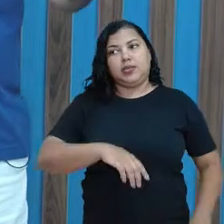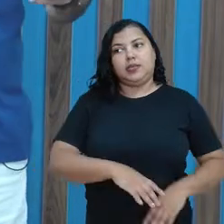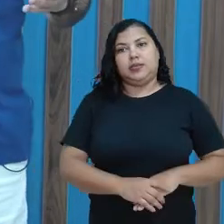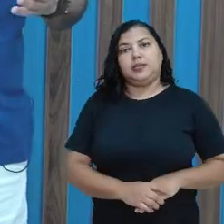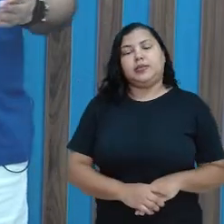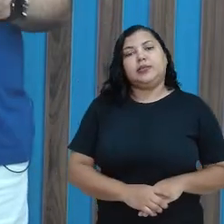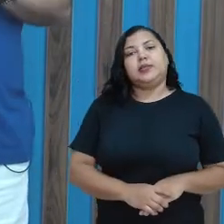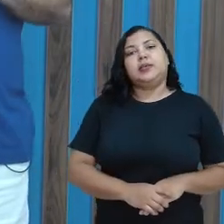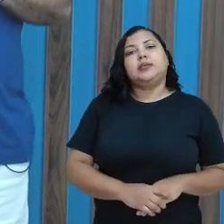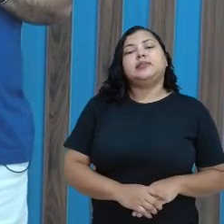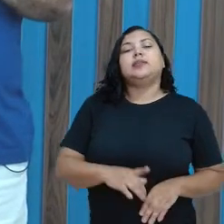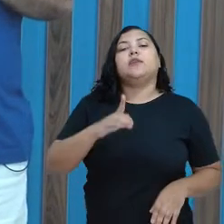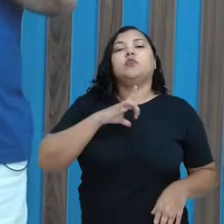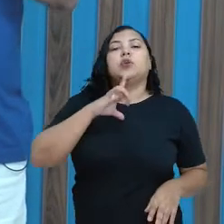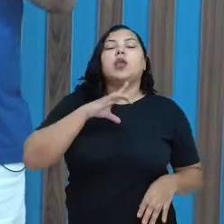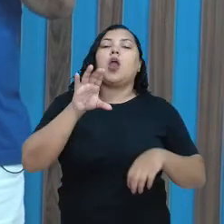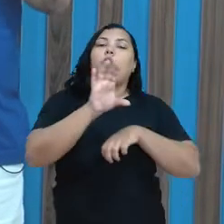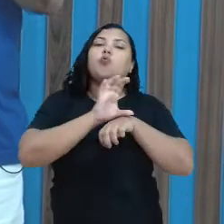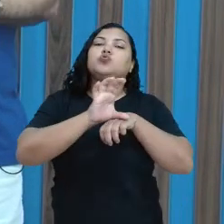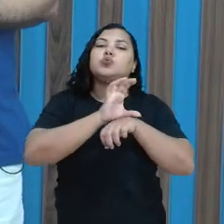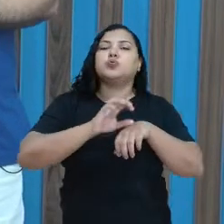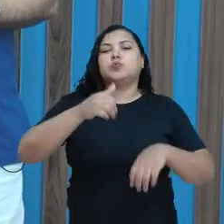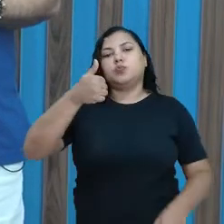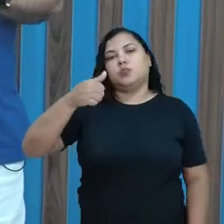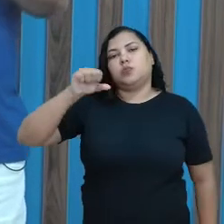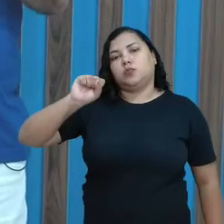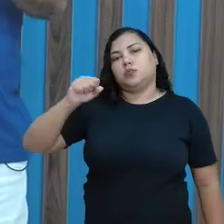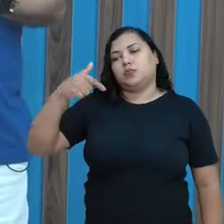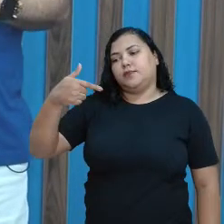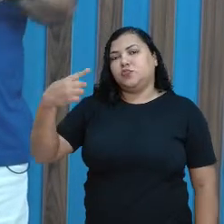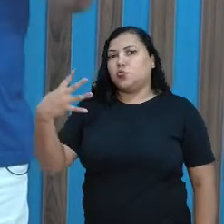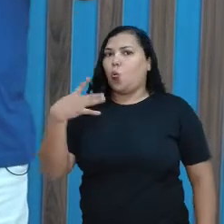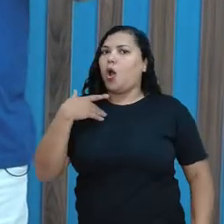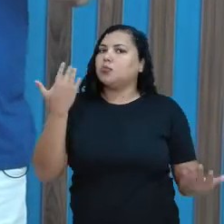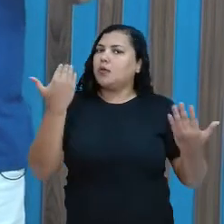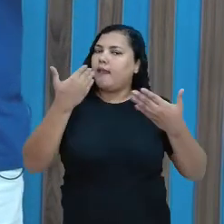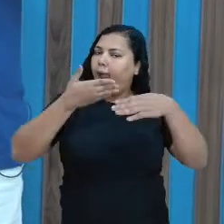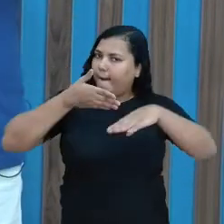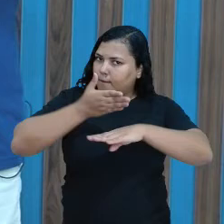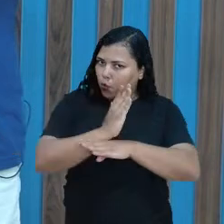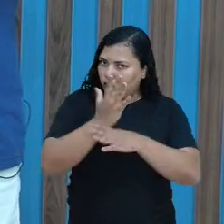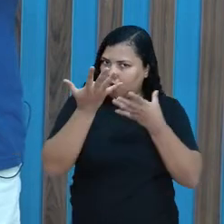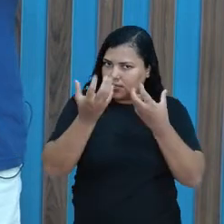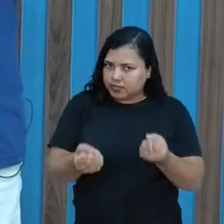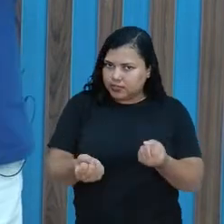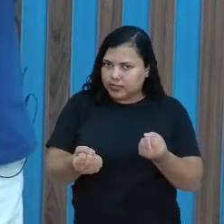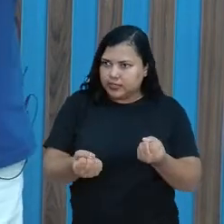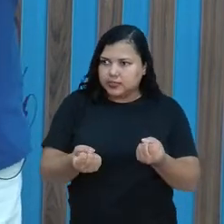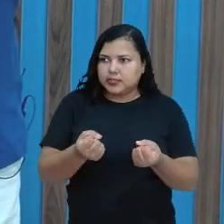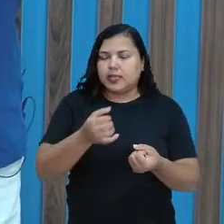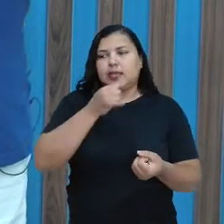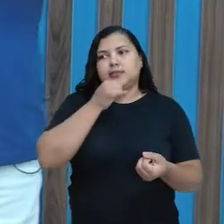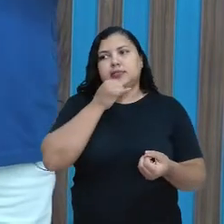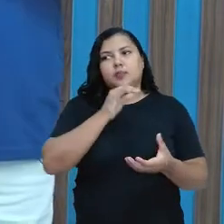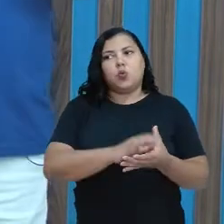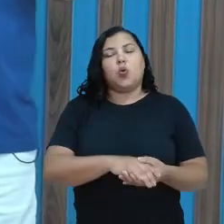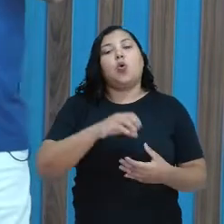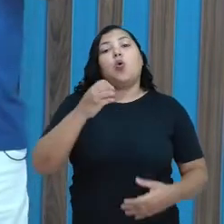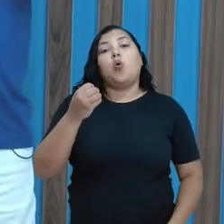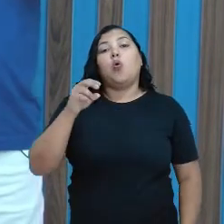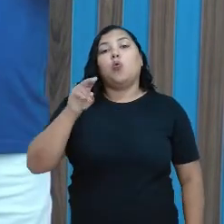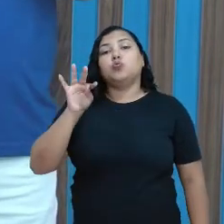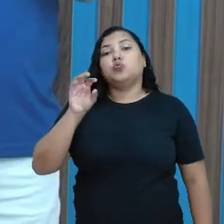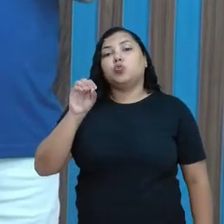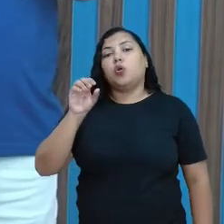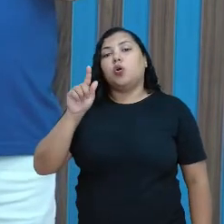quando a gente teve a Constituição de 1824 aprovada, na verdade, ela outorgada, né? Porque a